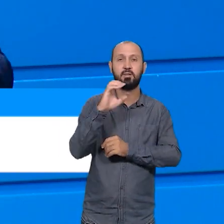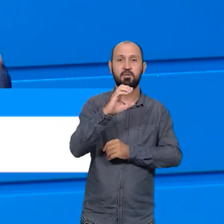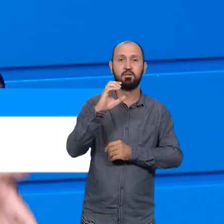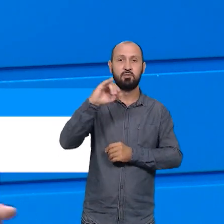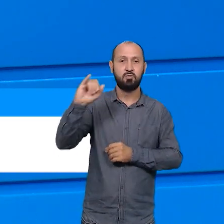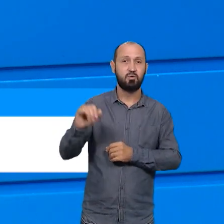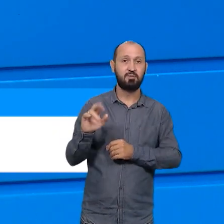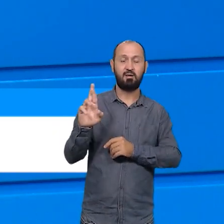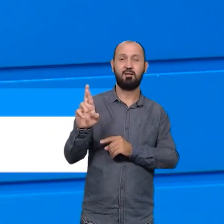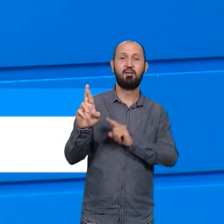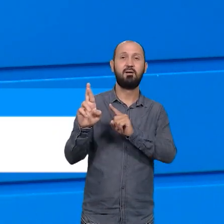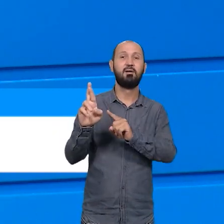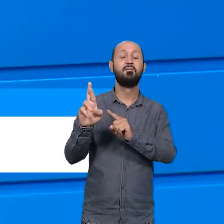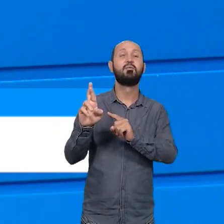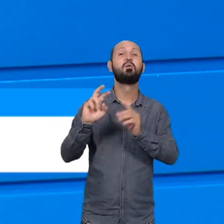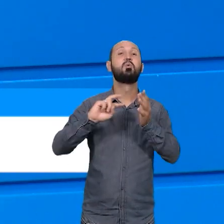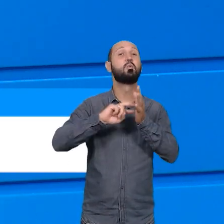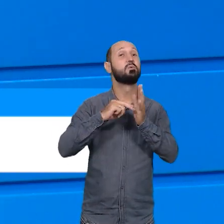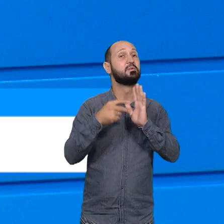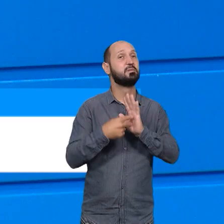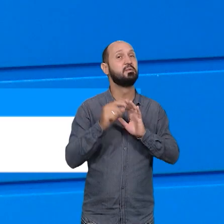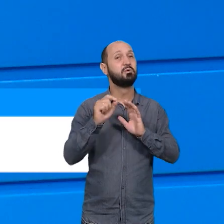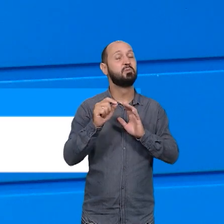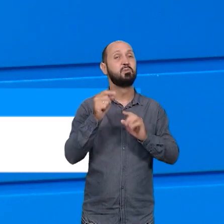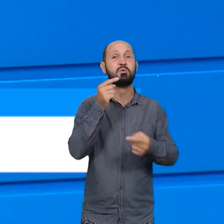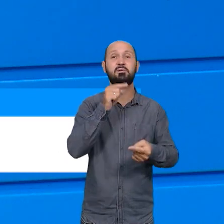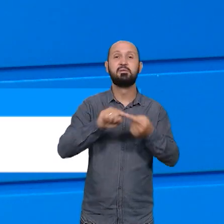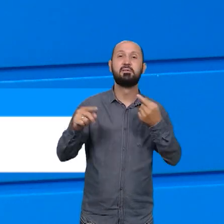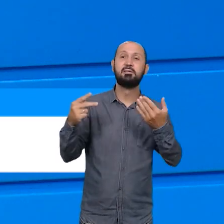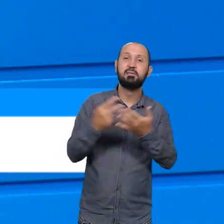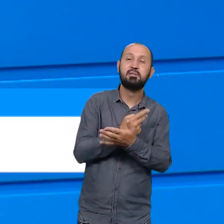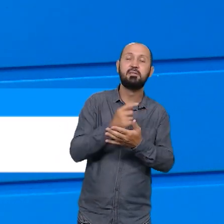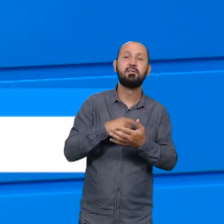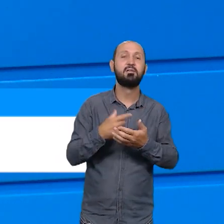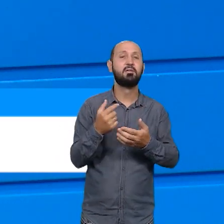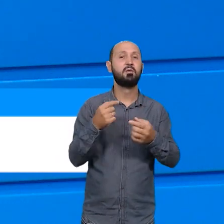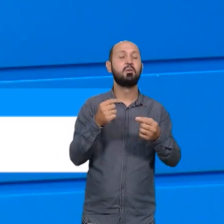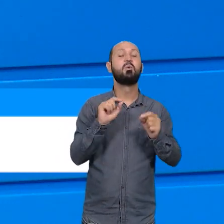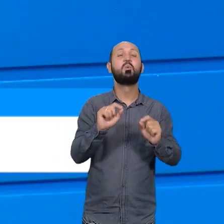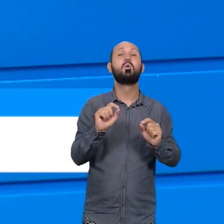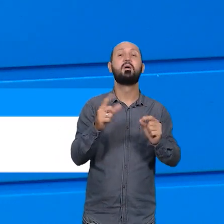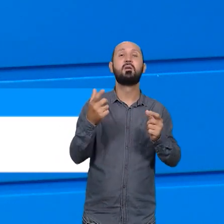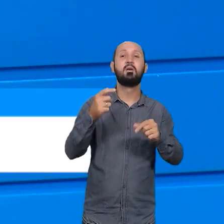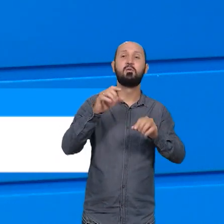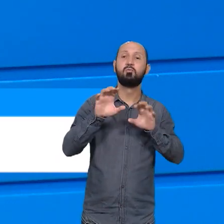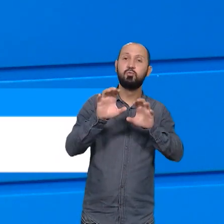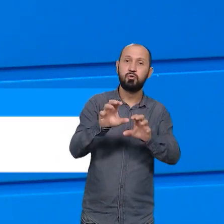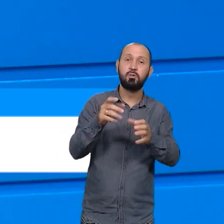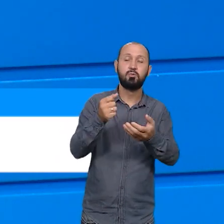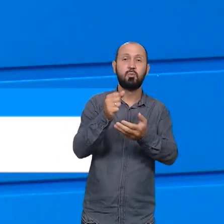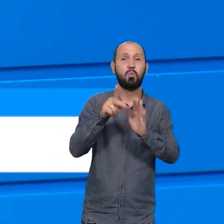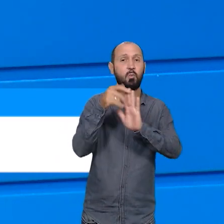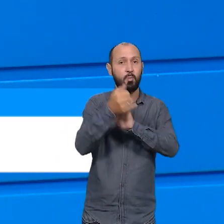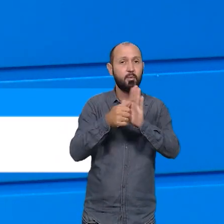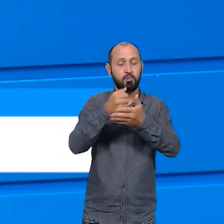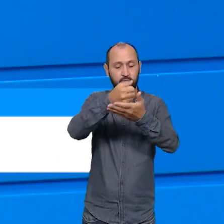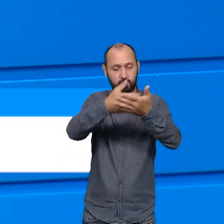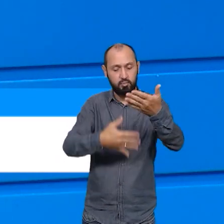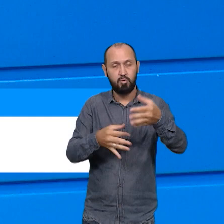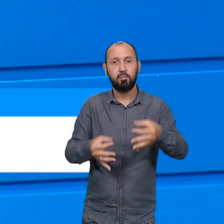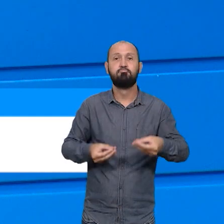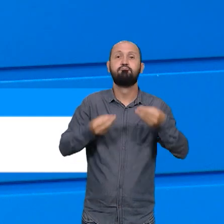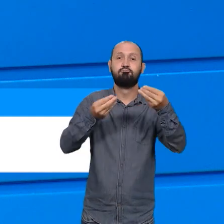da CCJR foi no sentido da ilegalidade e inconformidade na forma como o